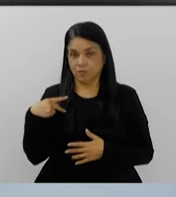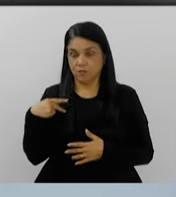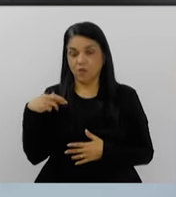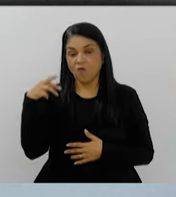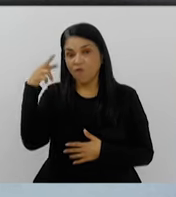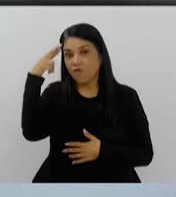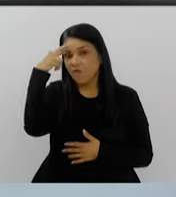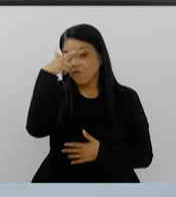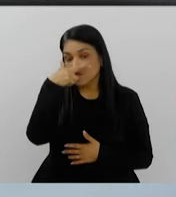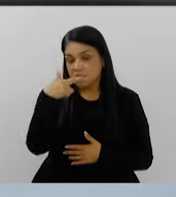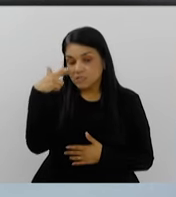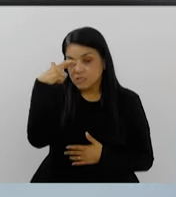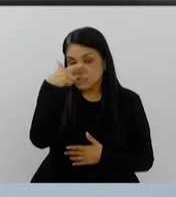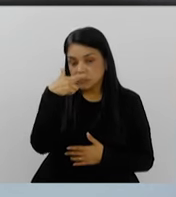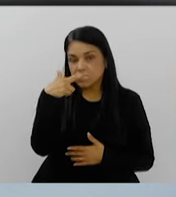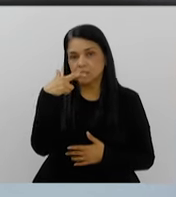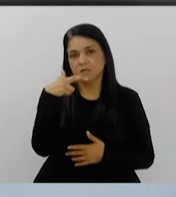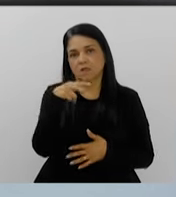da lei.